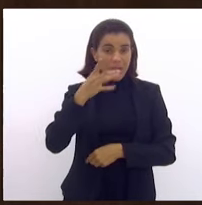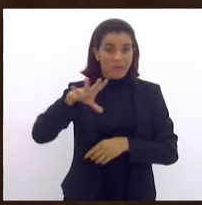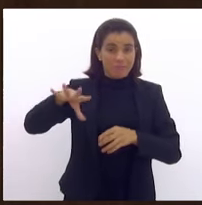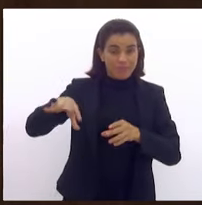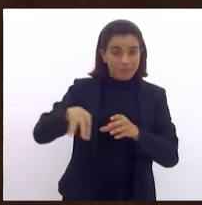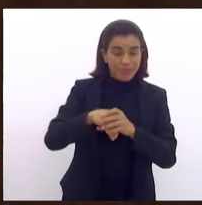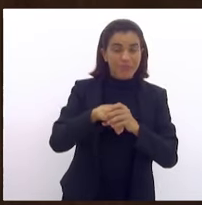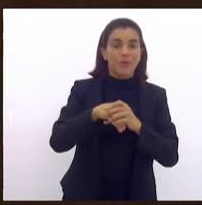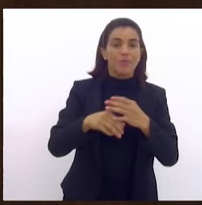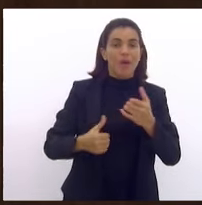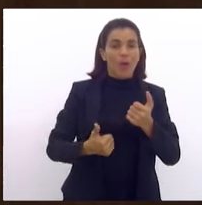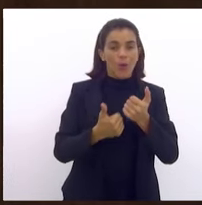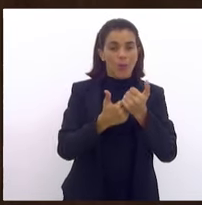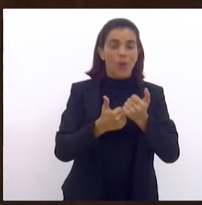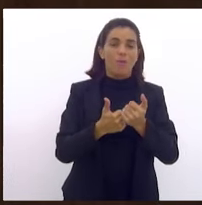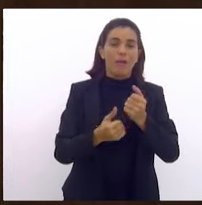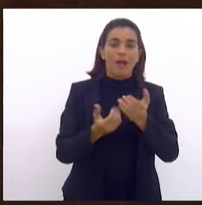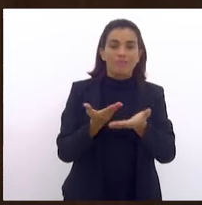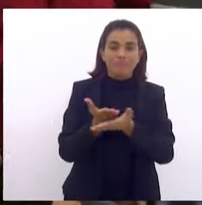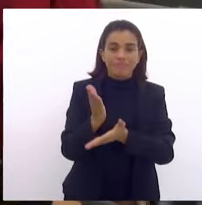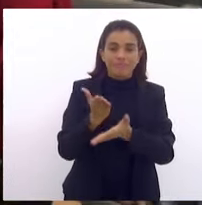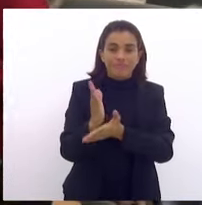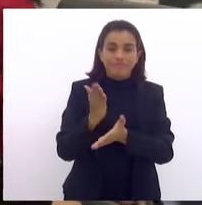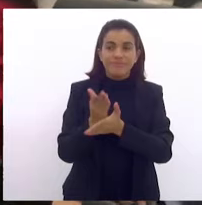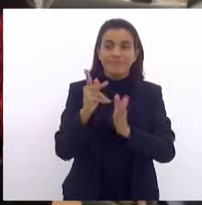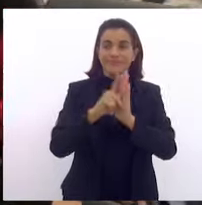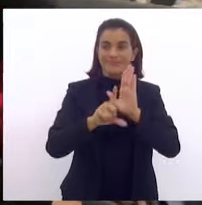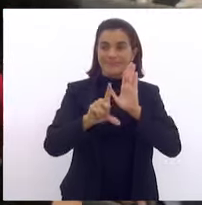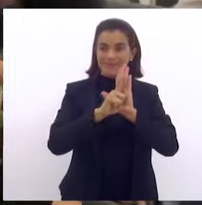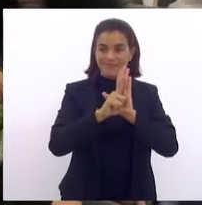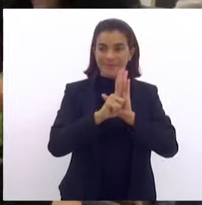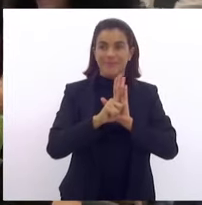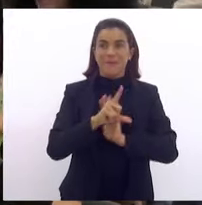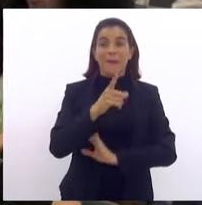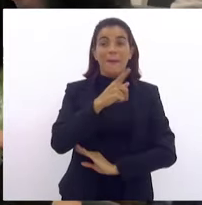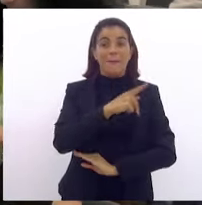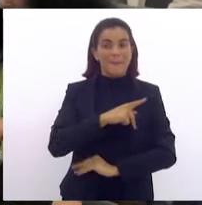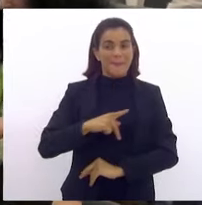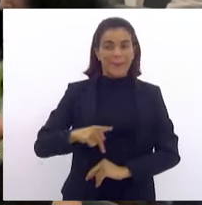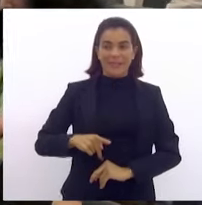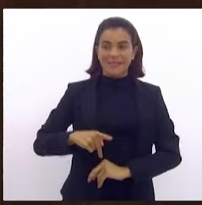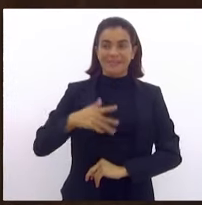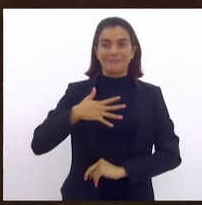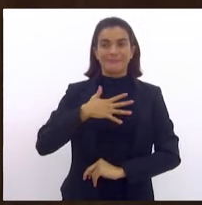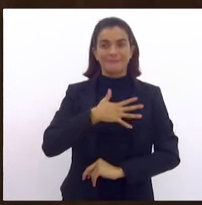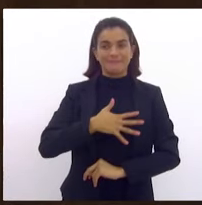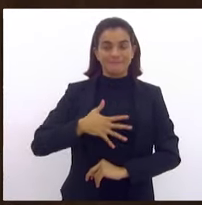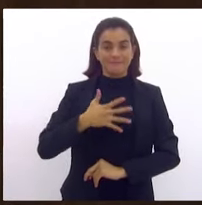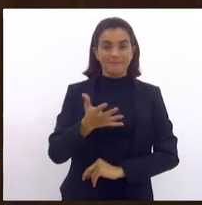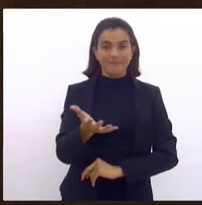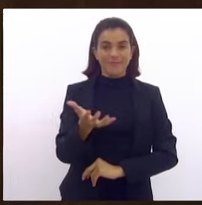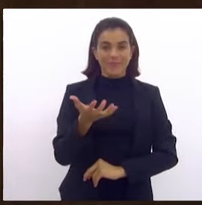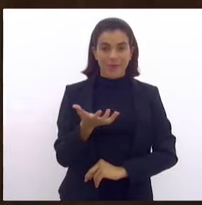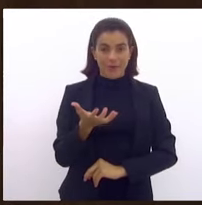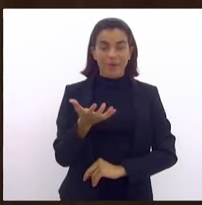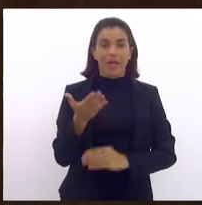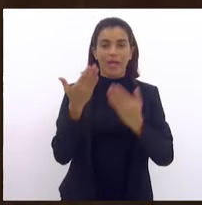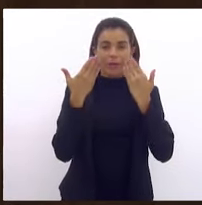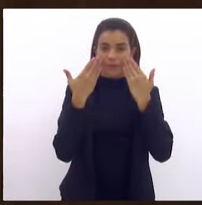comissão para deliberar projetos de leis. Senhor presidente, eu quero, de antemão